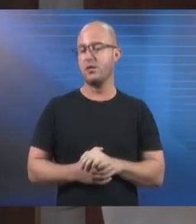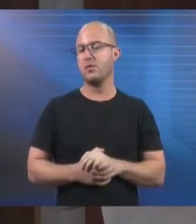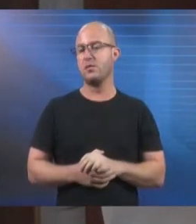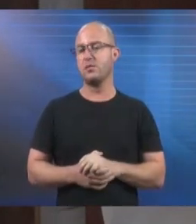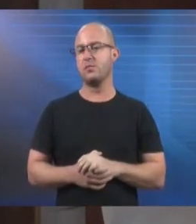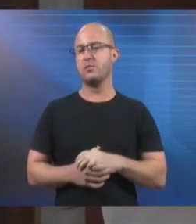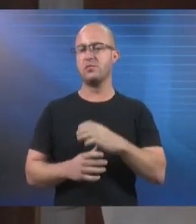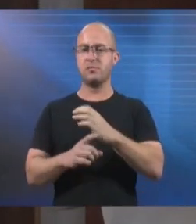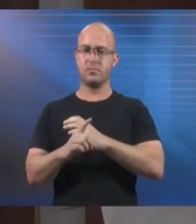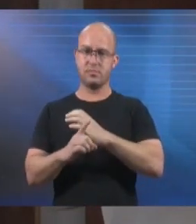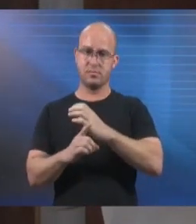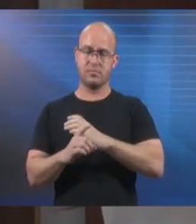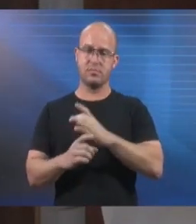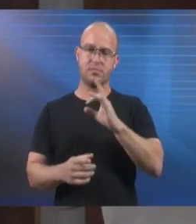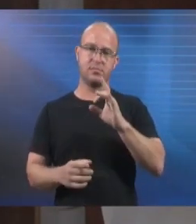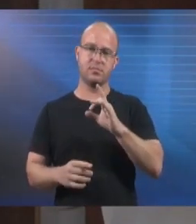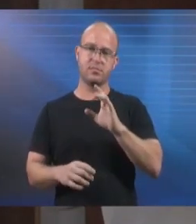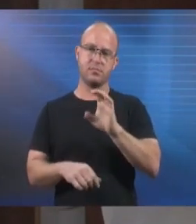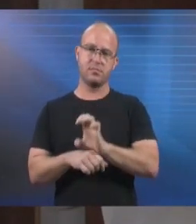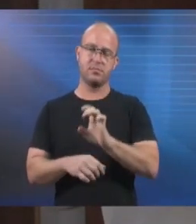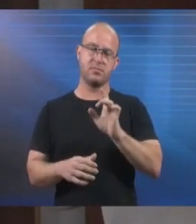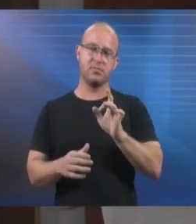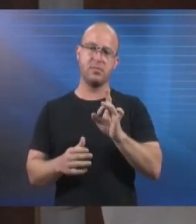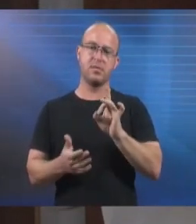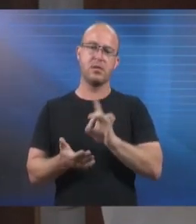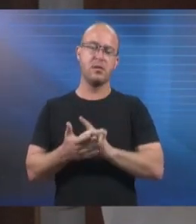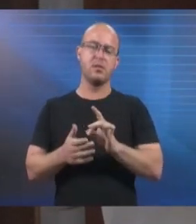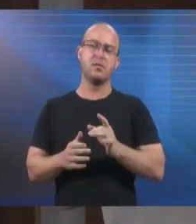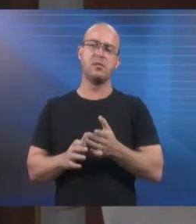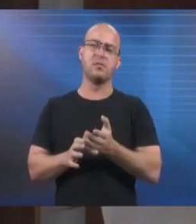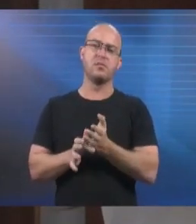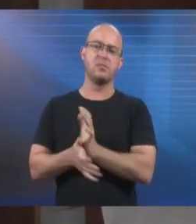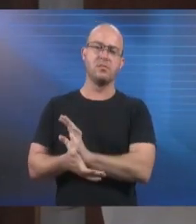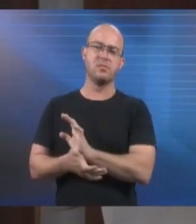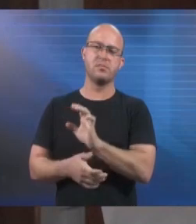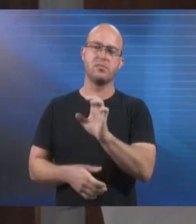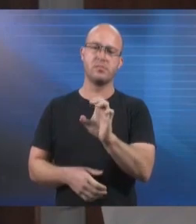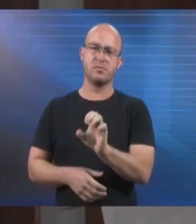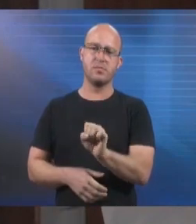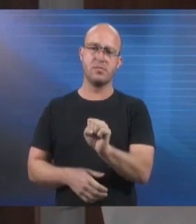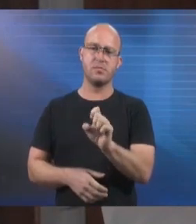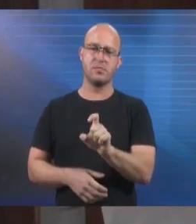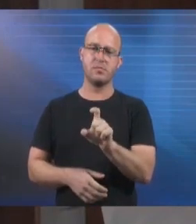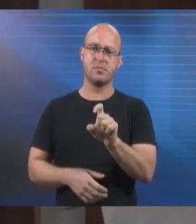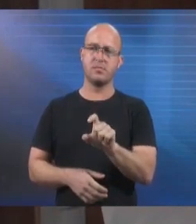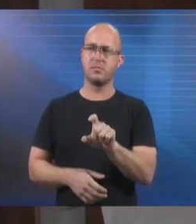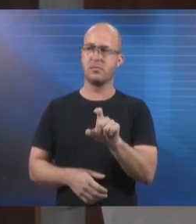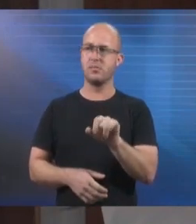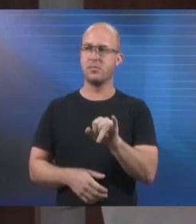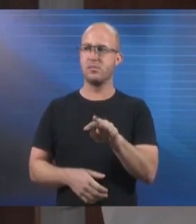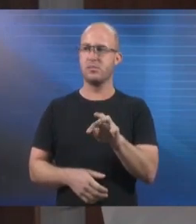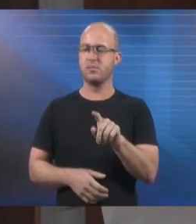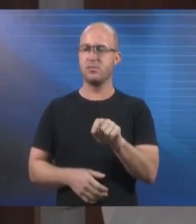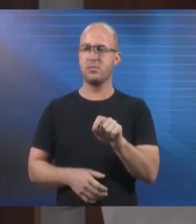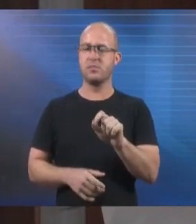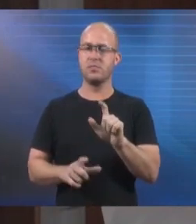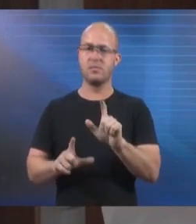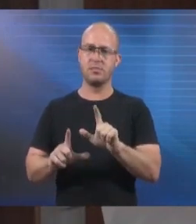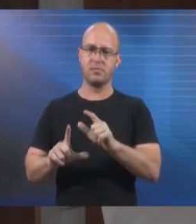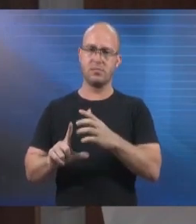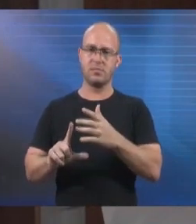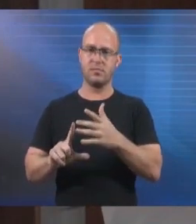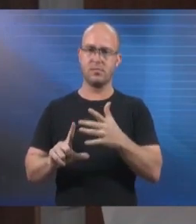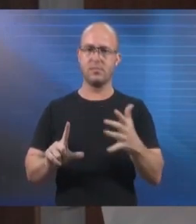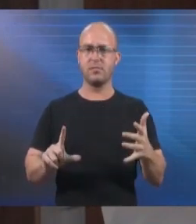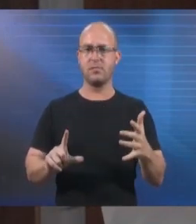do Estado e combate aos efeitos do racismo do sexismo da lbt fobia